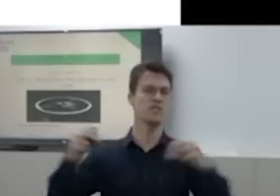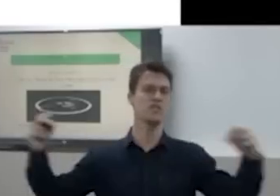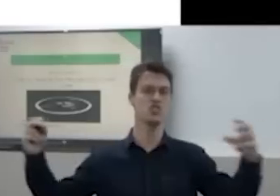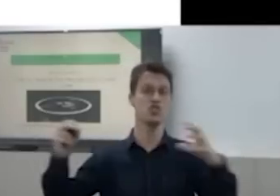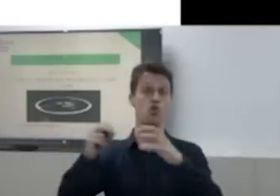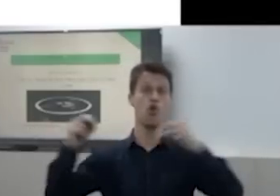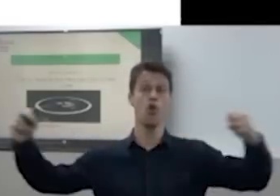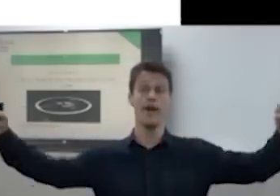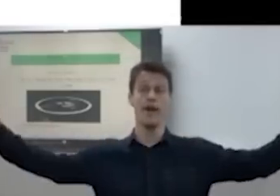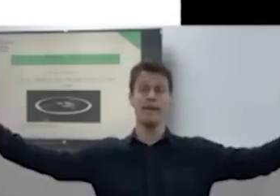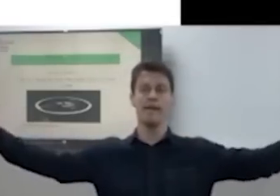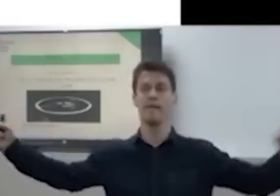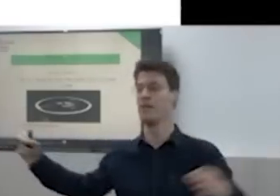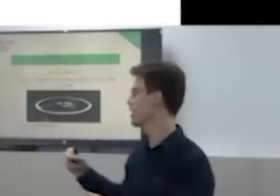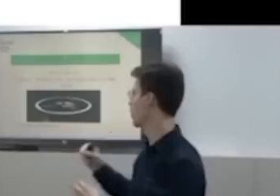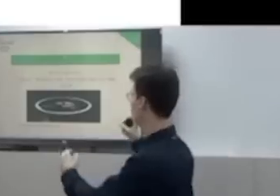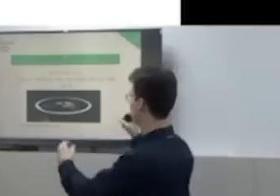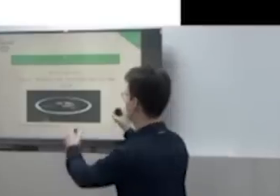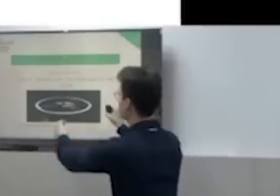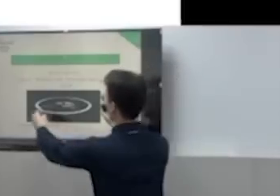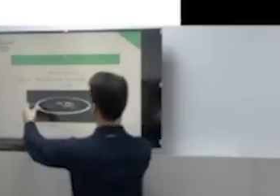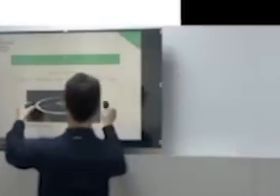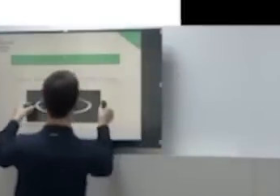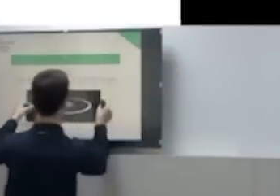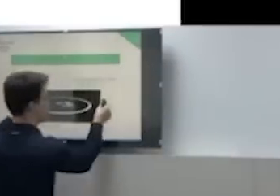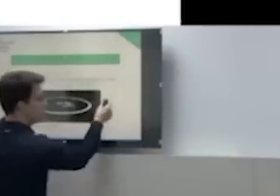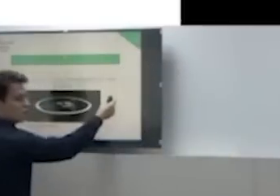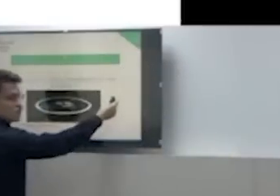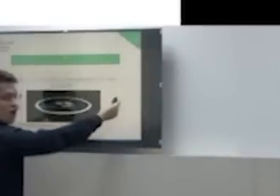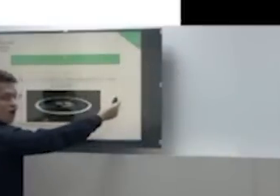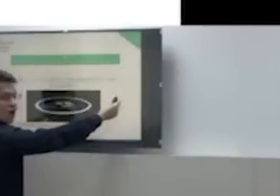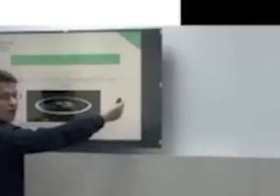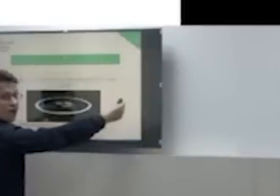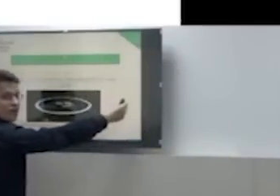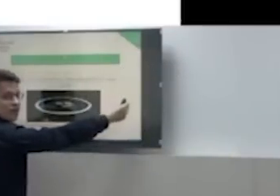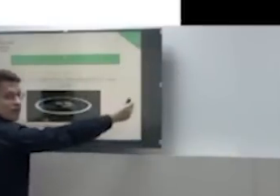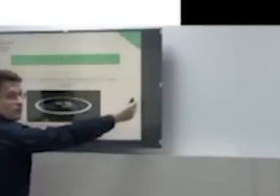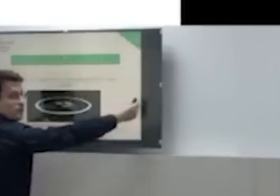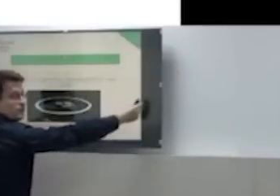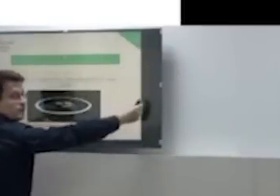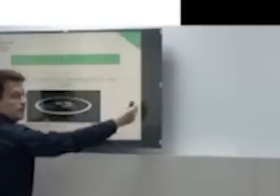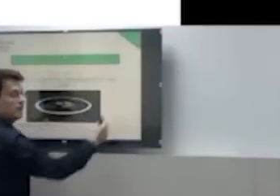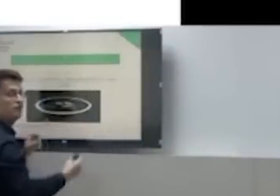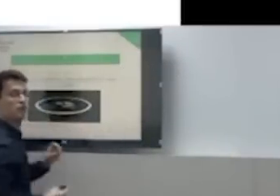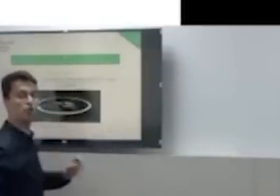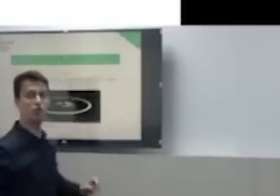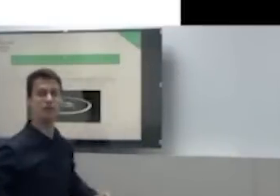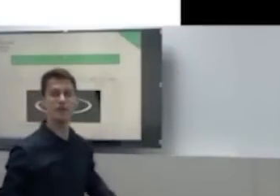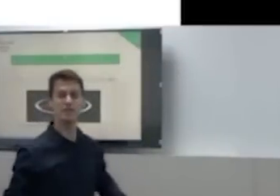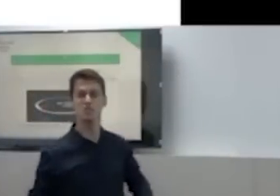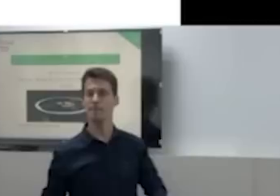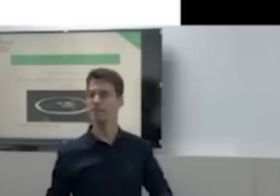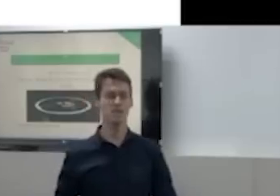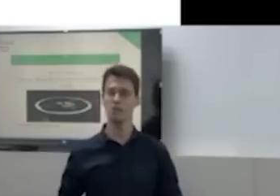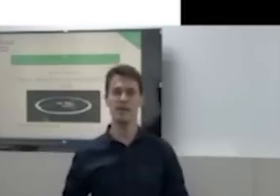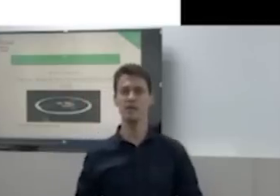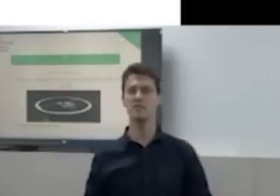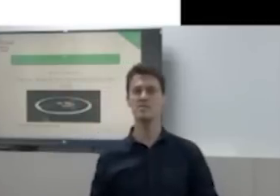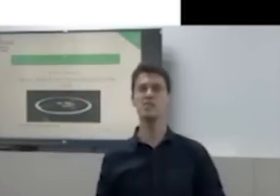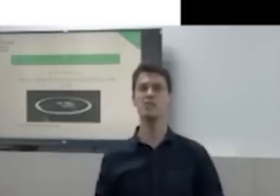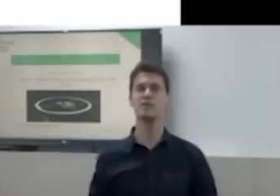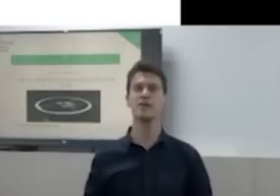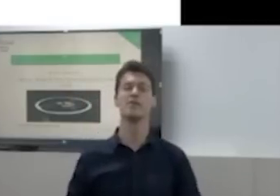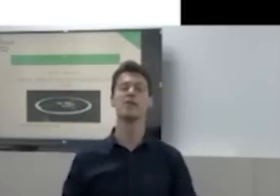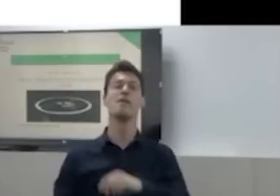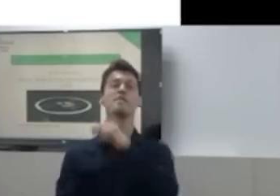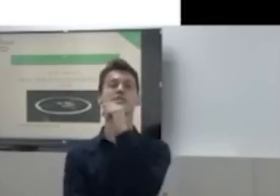problema com essa imagem, você esticou ela, eu puxei ela aqui nos cantinhos, ó. e ficou toda parecendo uma pizza. Não